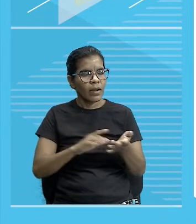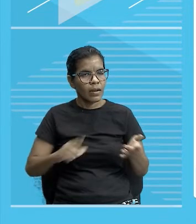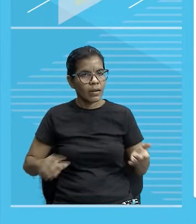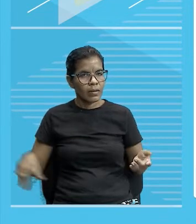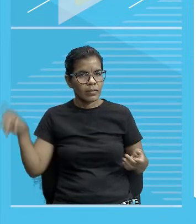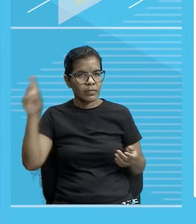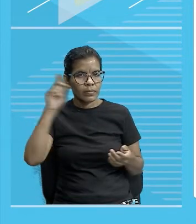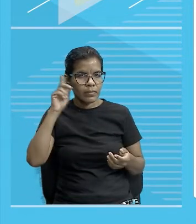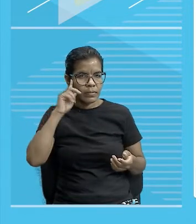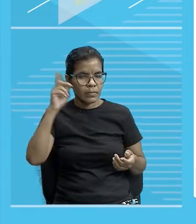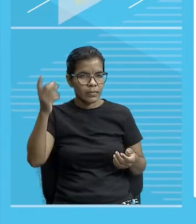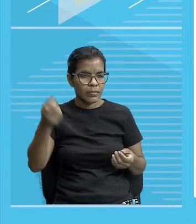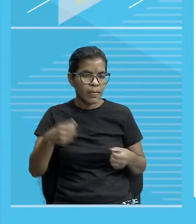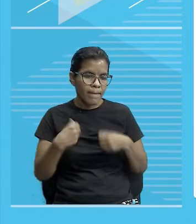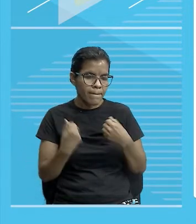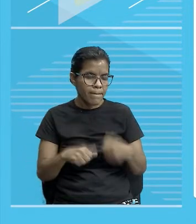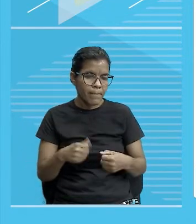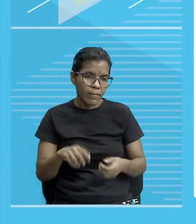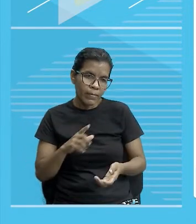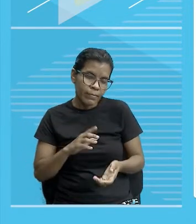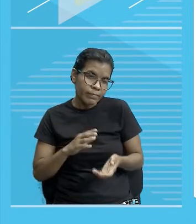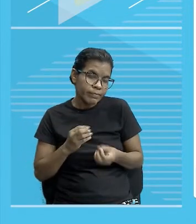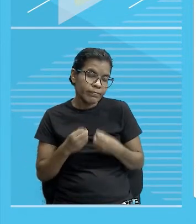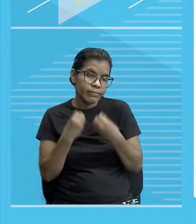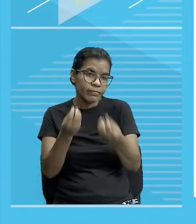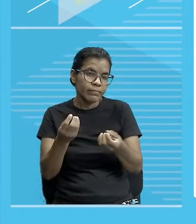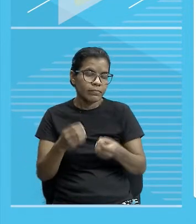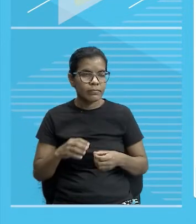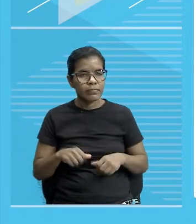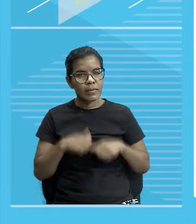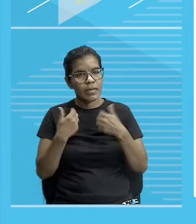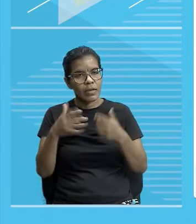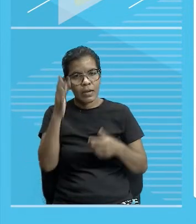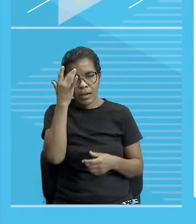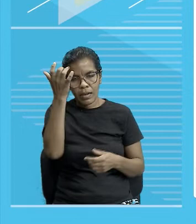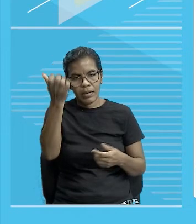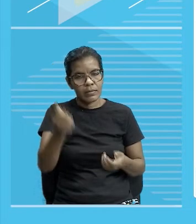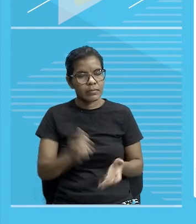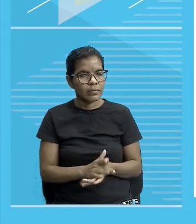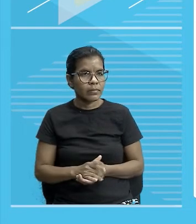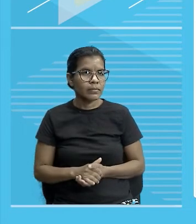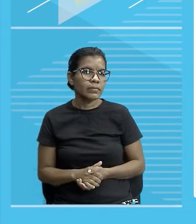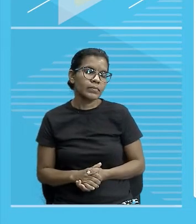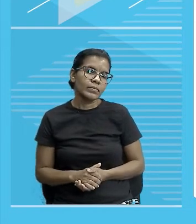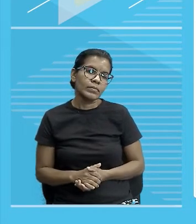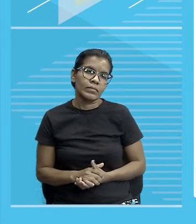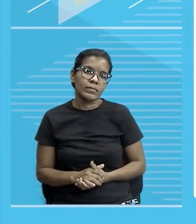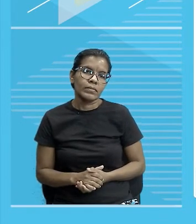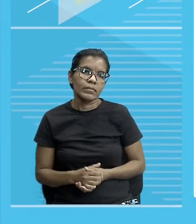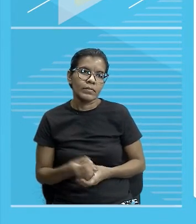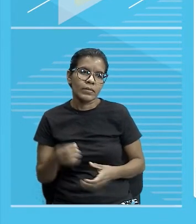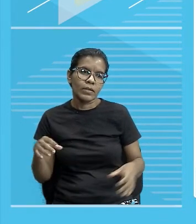diária do dia a dia eles podem dar melhores ideias Essa é o novo conceito de administração